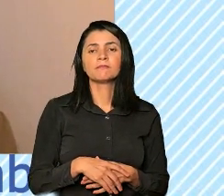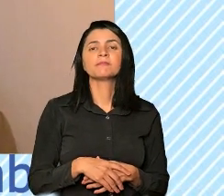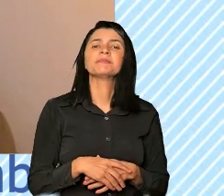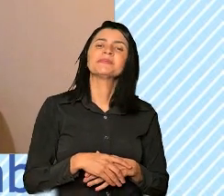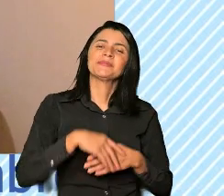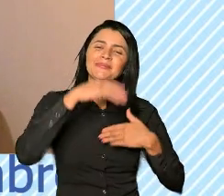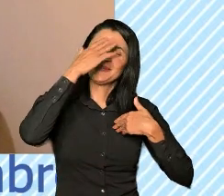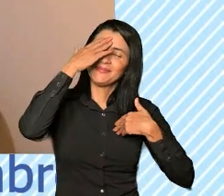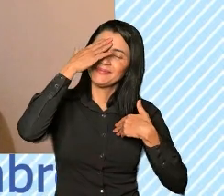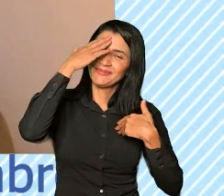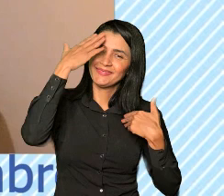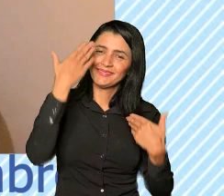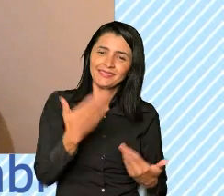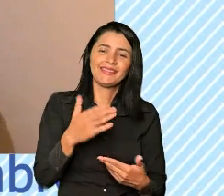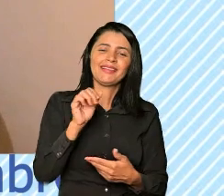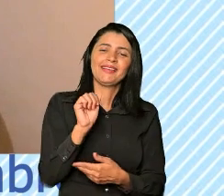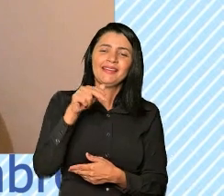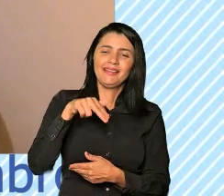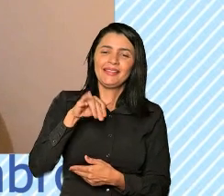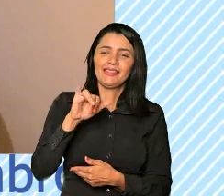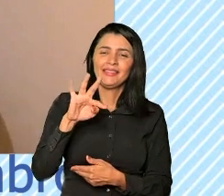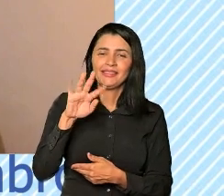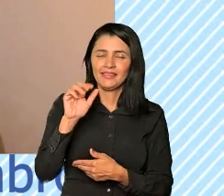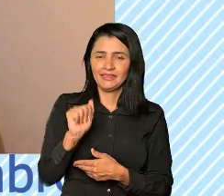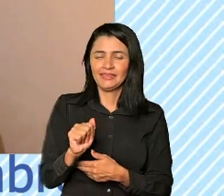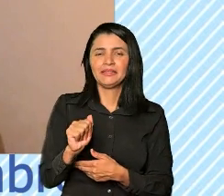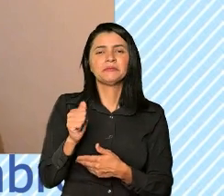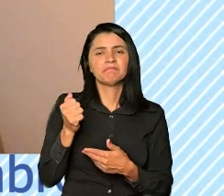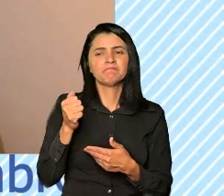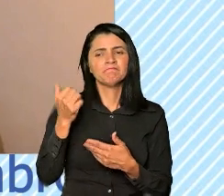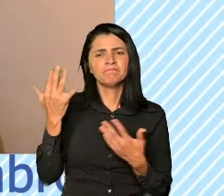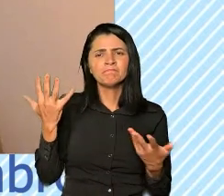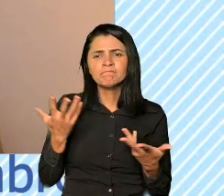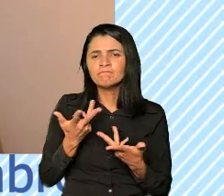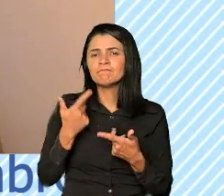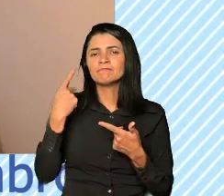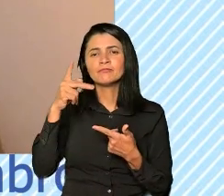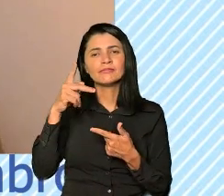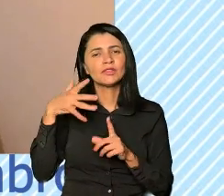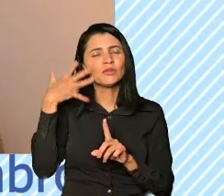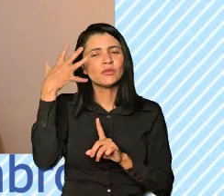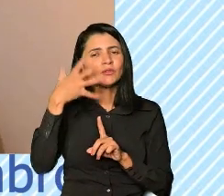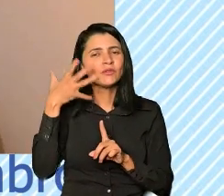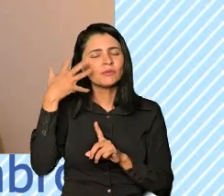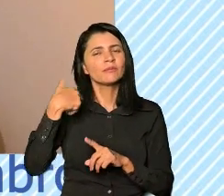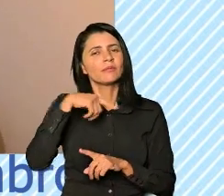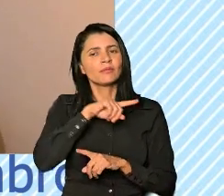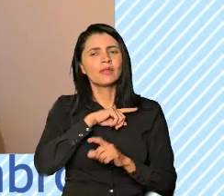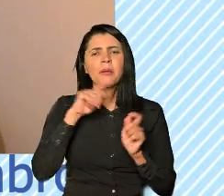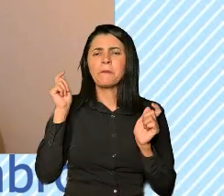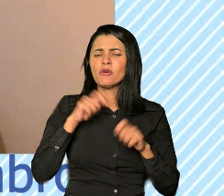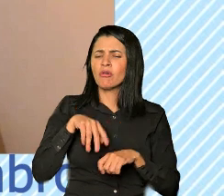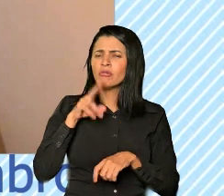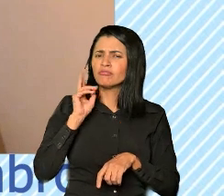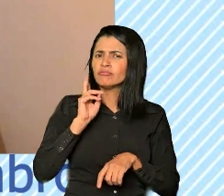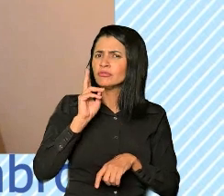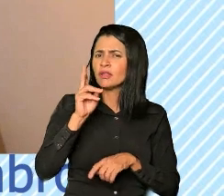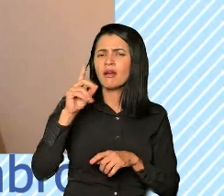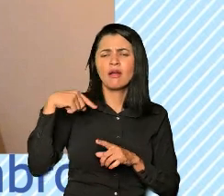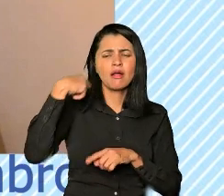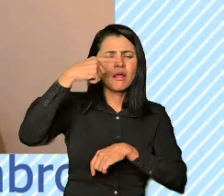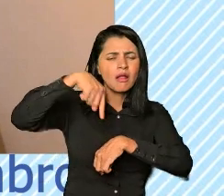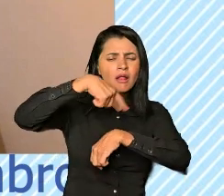Muito obrigada, Anita. Foi inspirador te ouvir. Aqui a gente podia continuar por